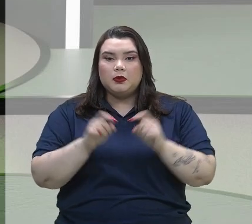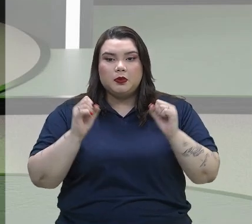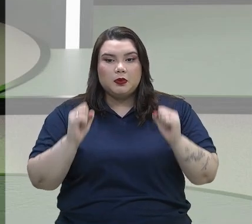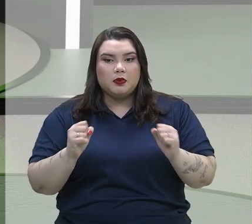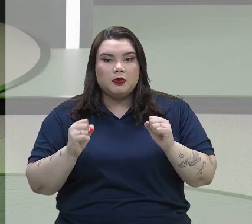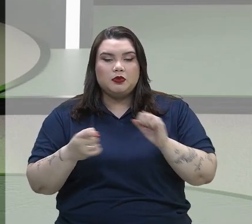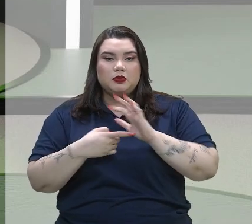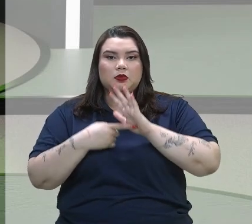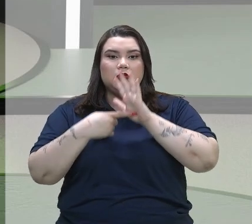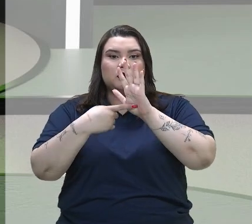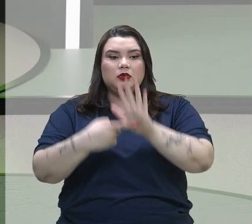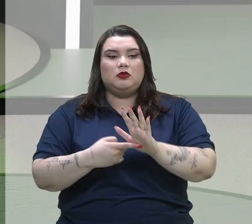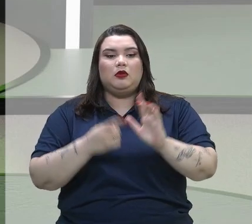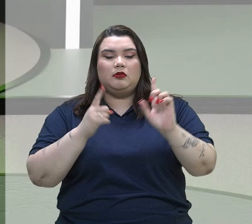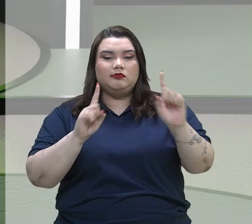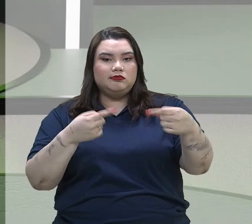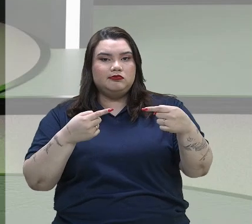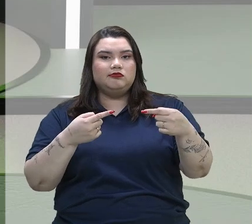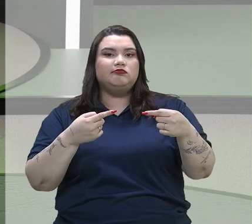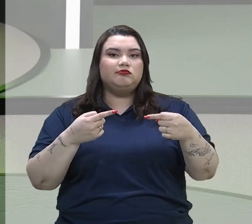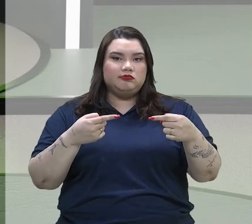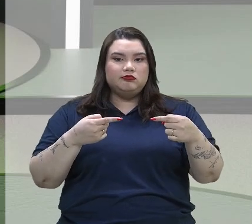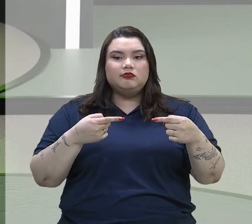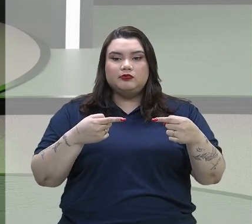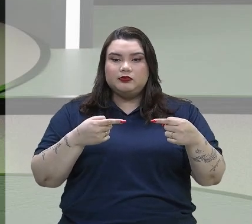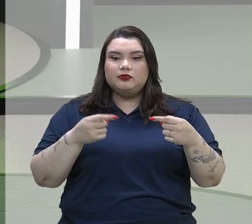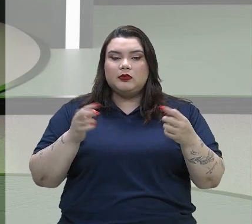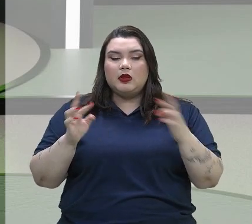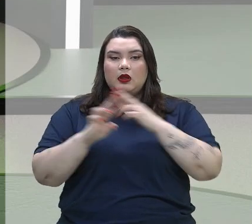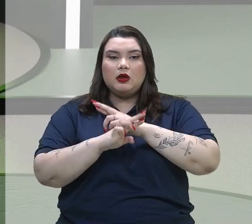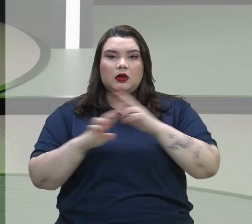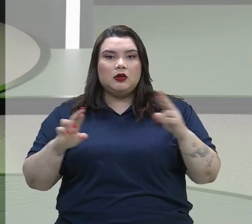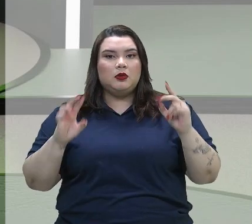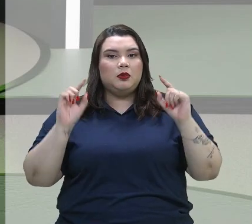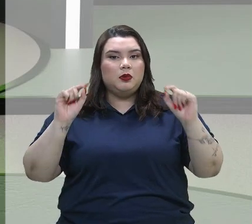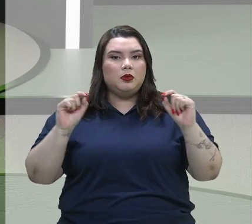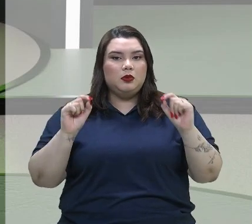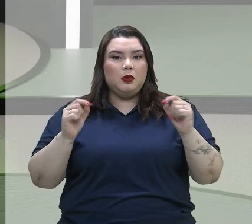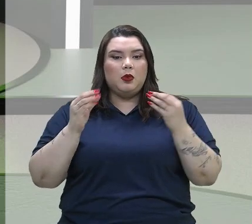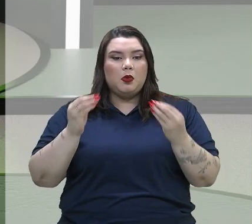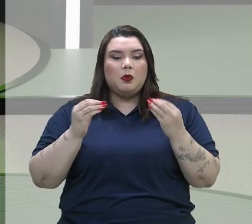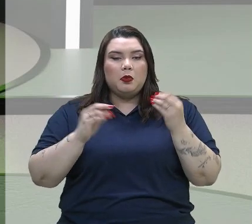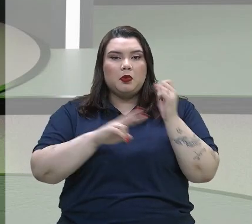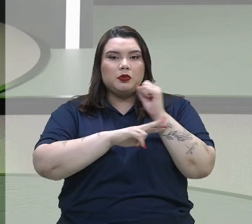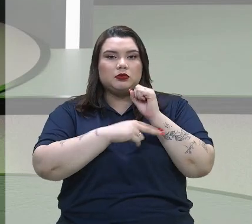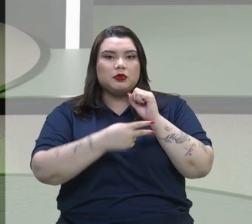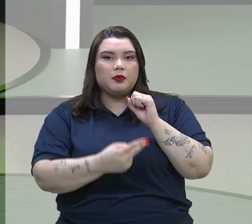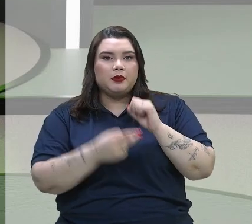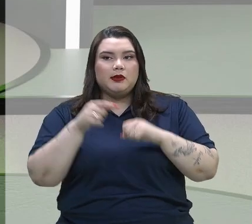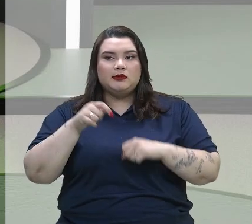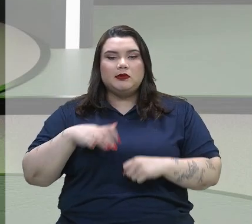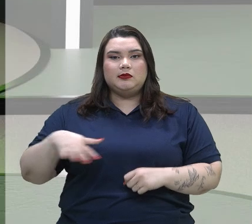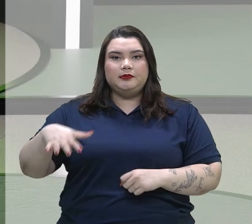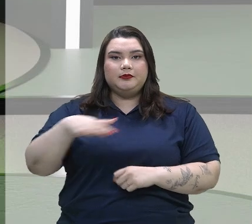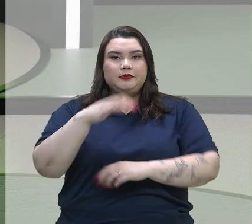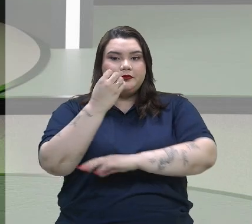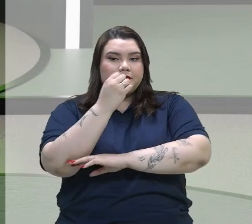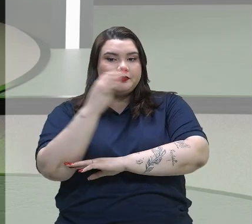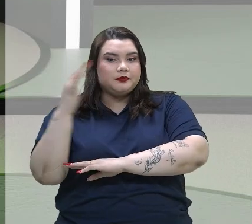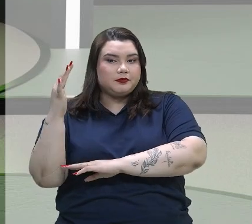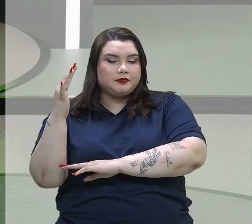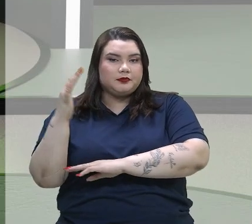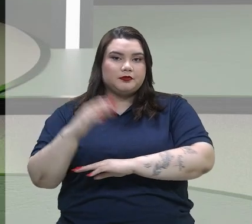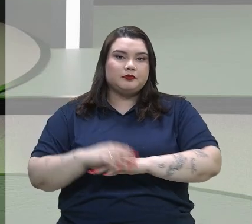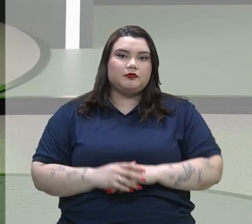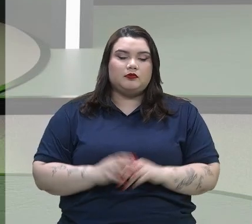apresentar desafios significativos em relação ao impacto ambiental. Mas nesta